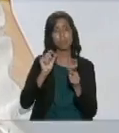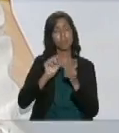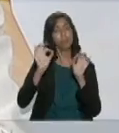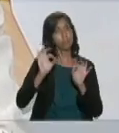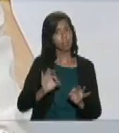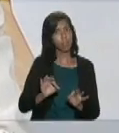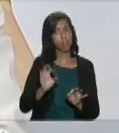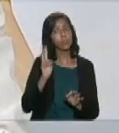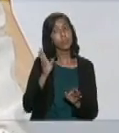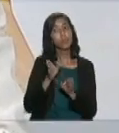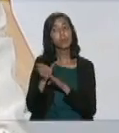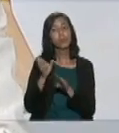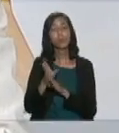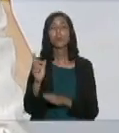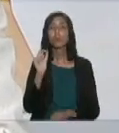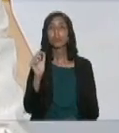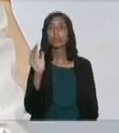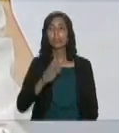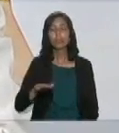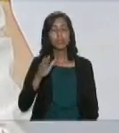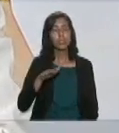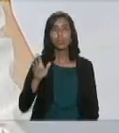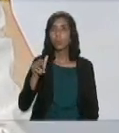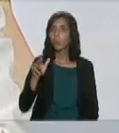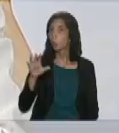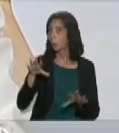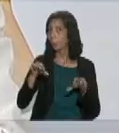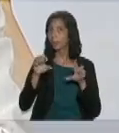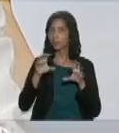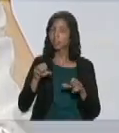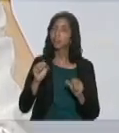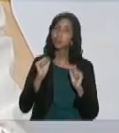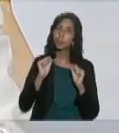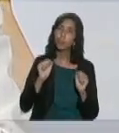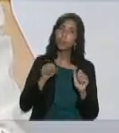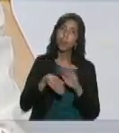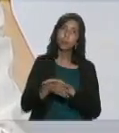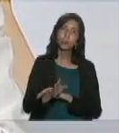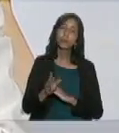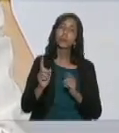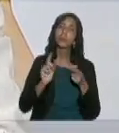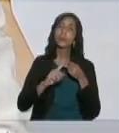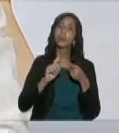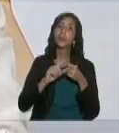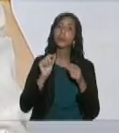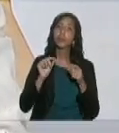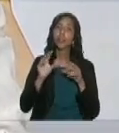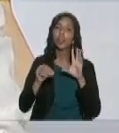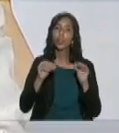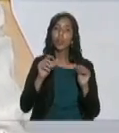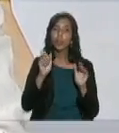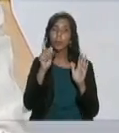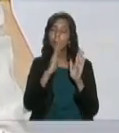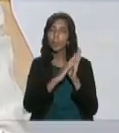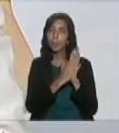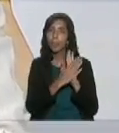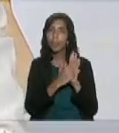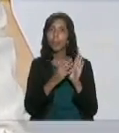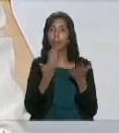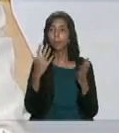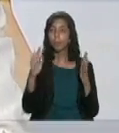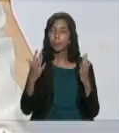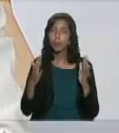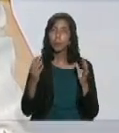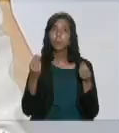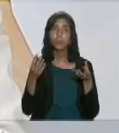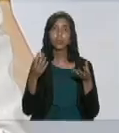Então, o que eu sempre oriento para uma criança que nunca recebeu uma massagem, você pode acostumar primeiro com toques no pé, na mão,